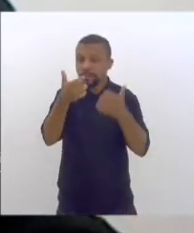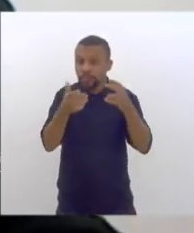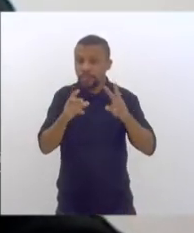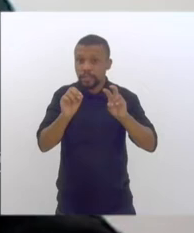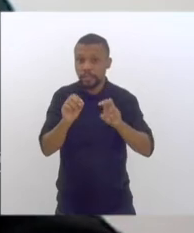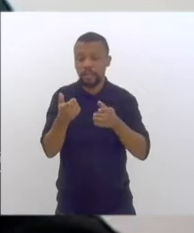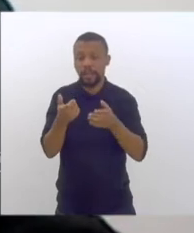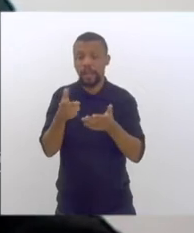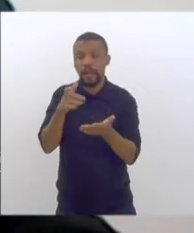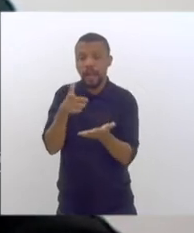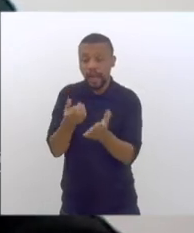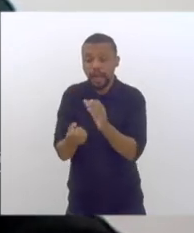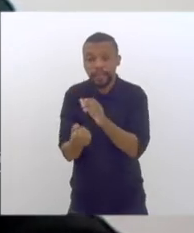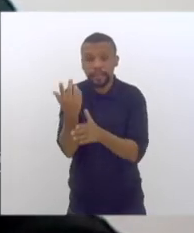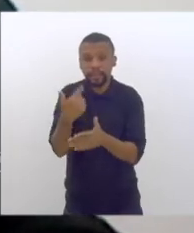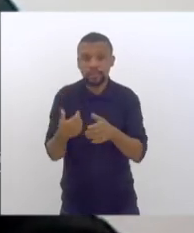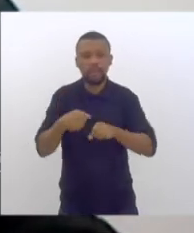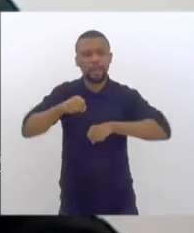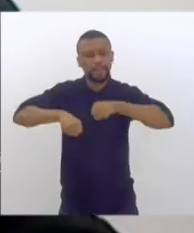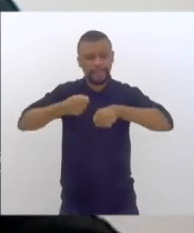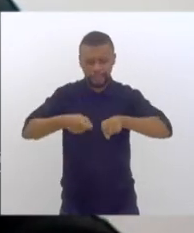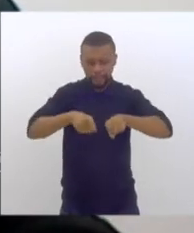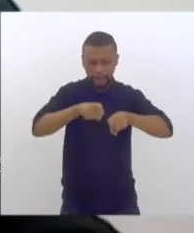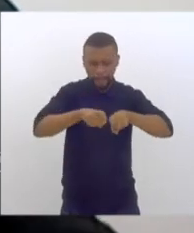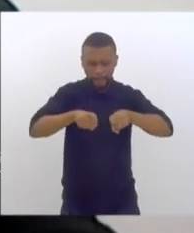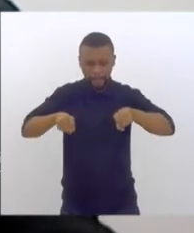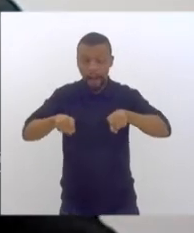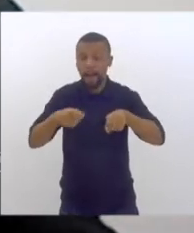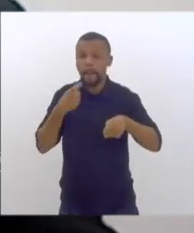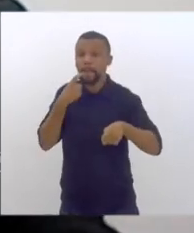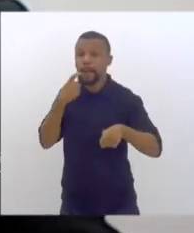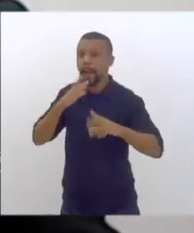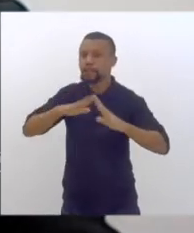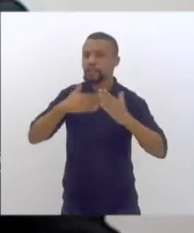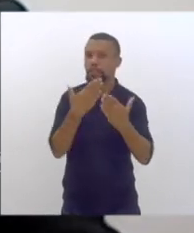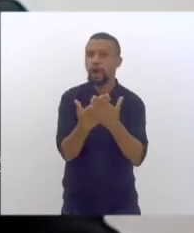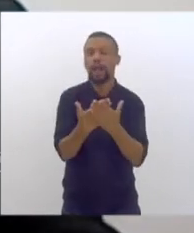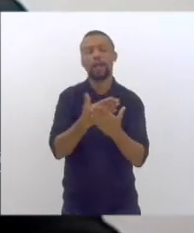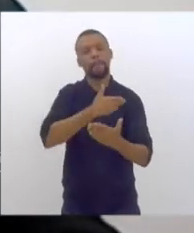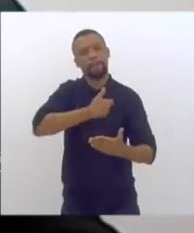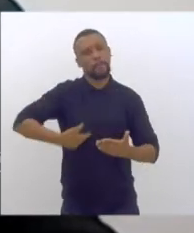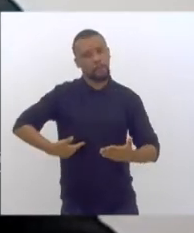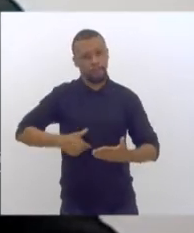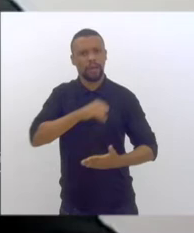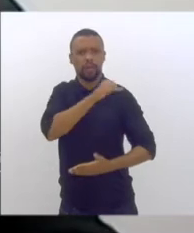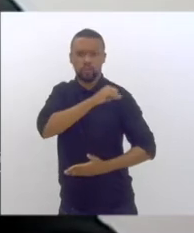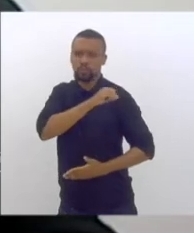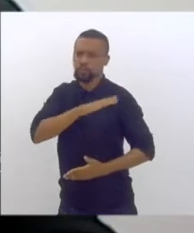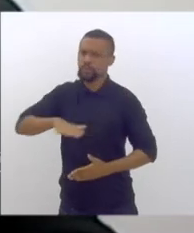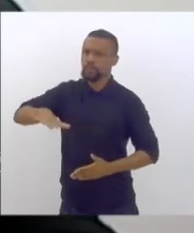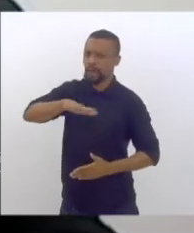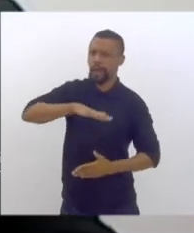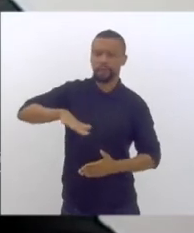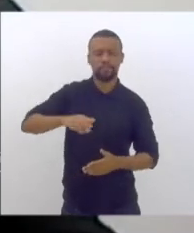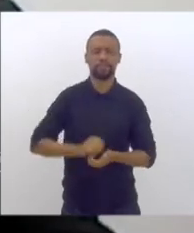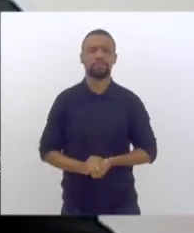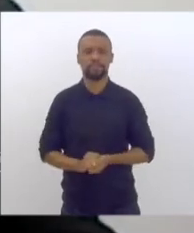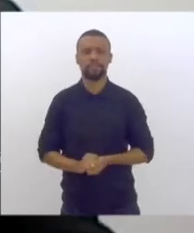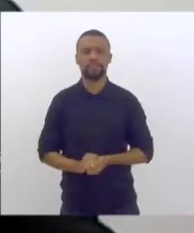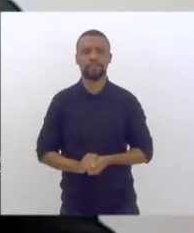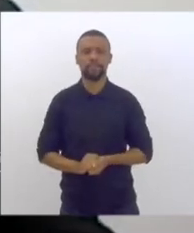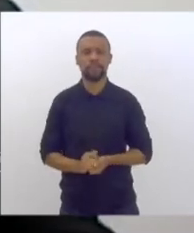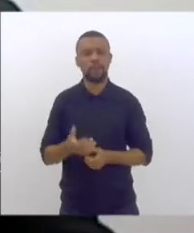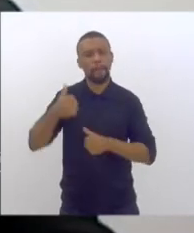nas escolas de rede pública e privada no âmbito do Estado do Rio de Janeiro parecer era pela anexação do